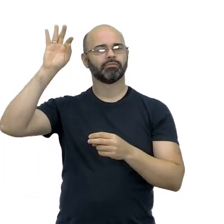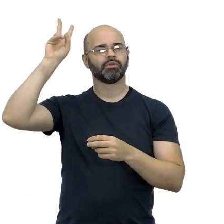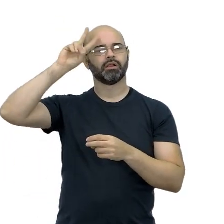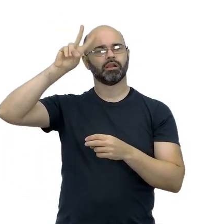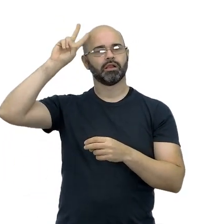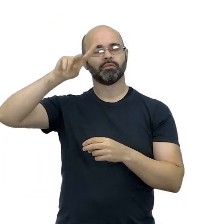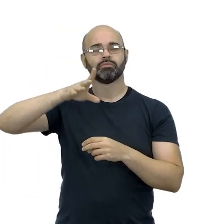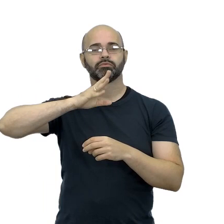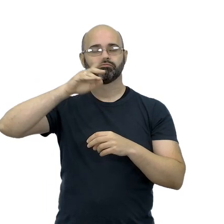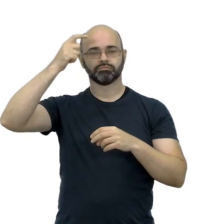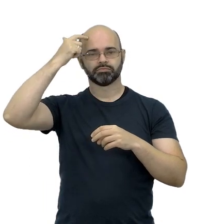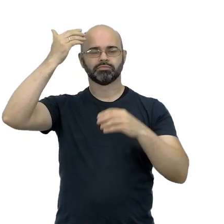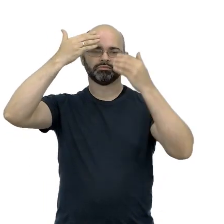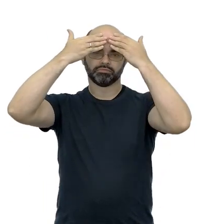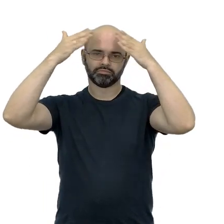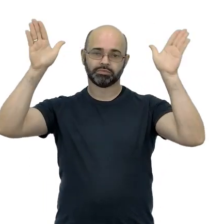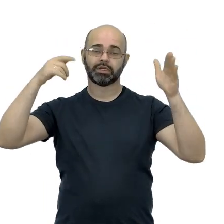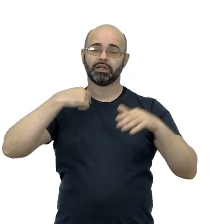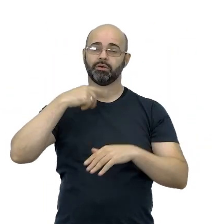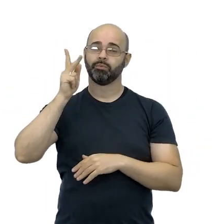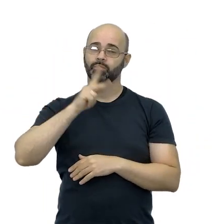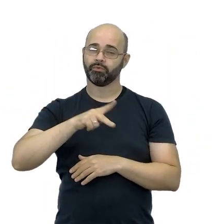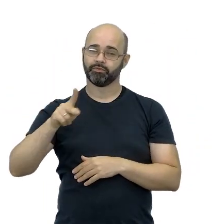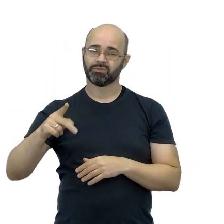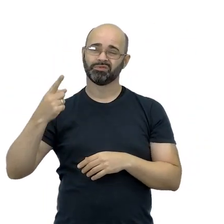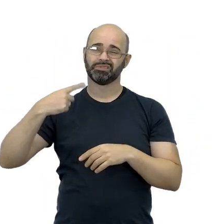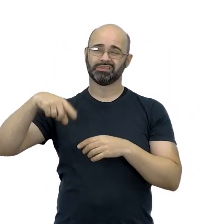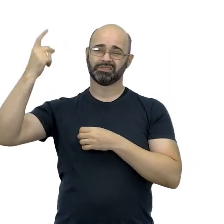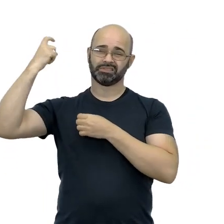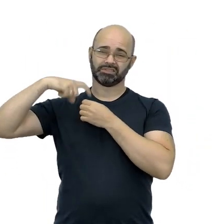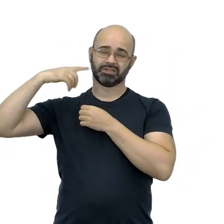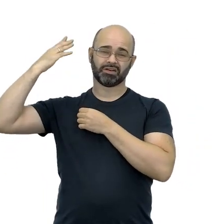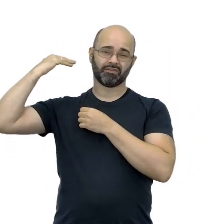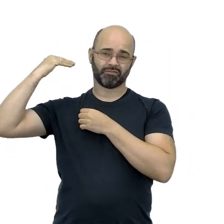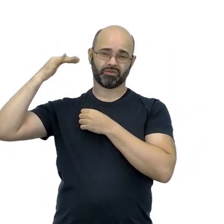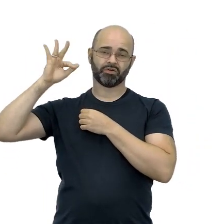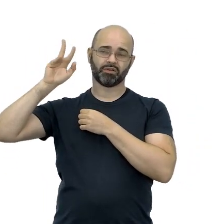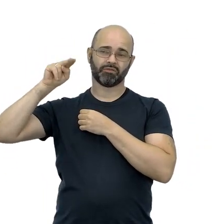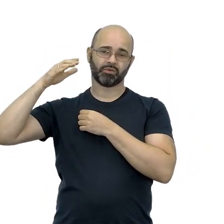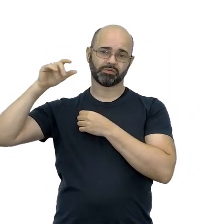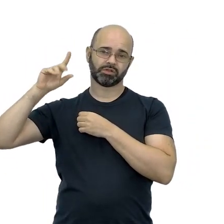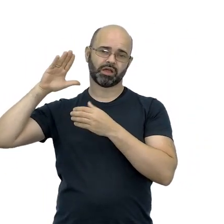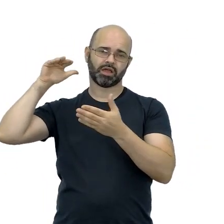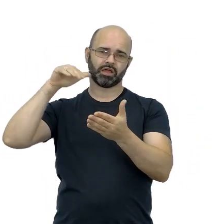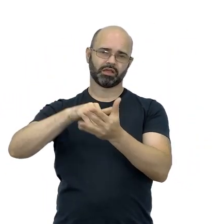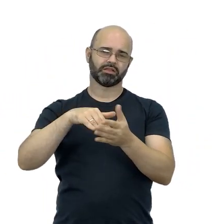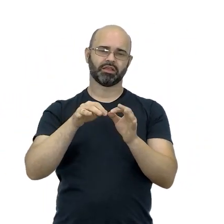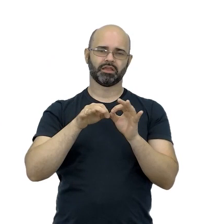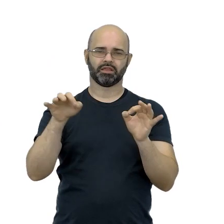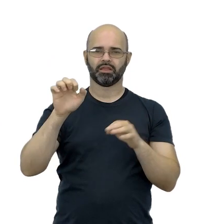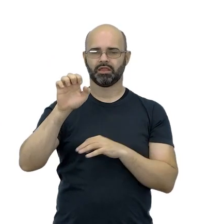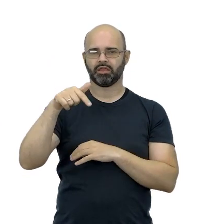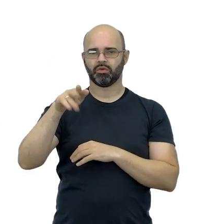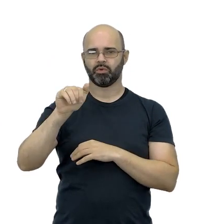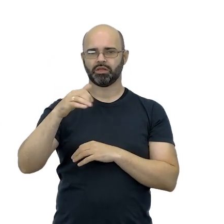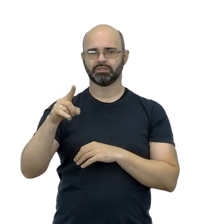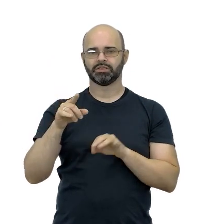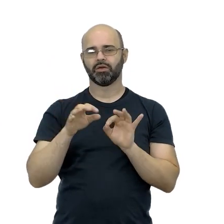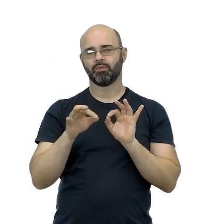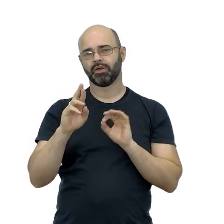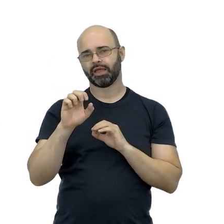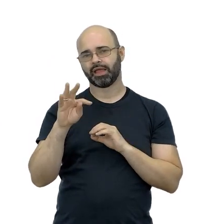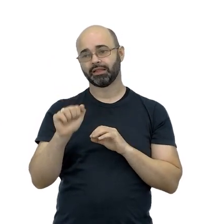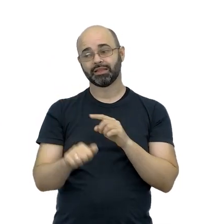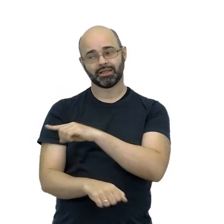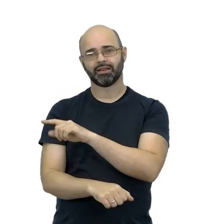mais amplo. Eu, como professor, eu tenho que sair lá da minha função e chegar na minha equação da reta. E eu tenho que fazer com que o meu aluno